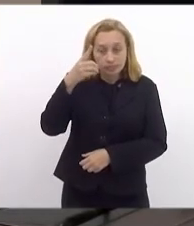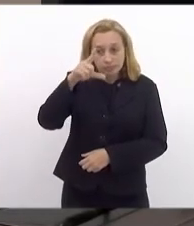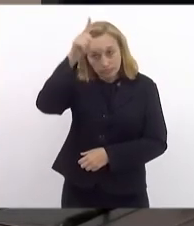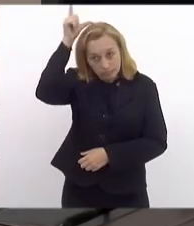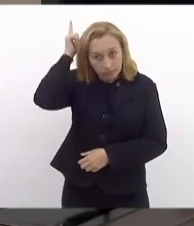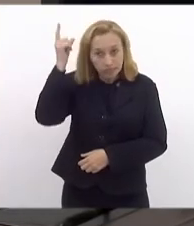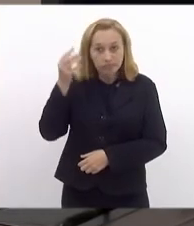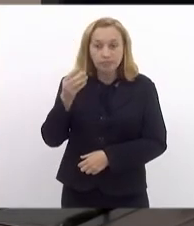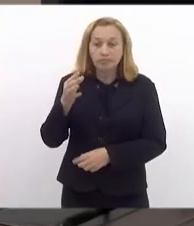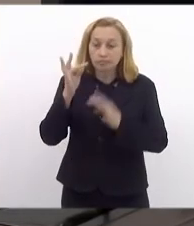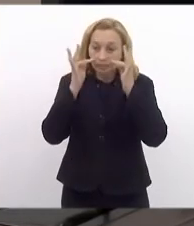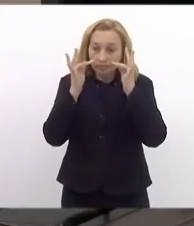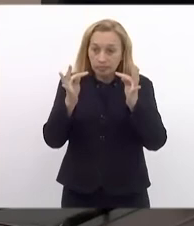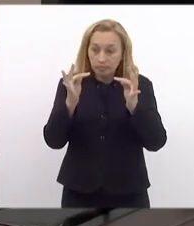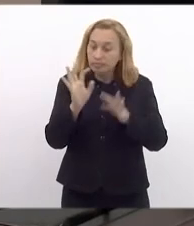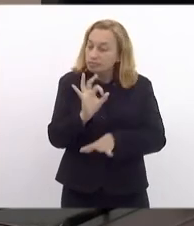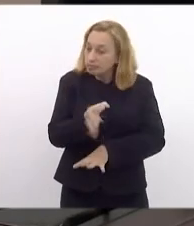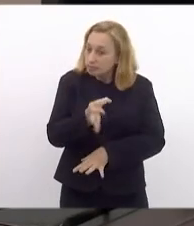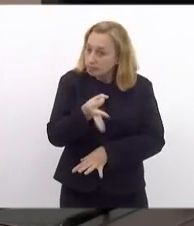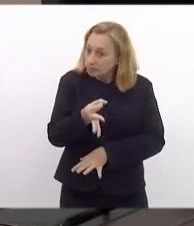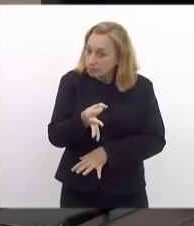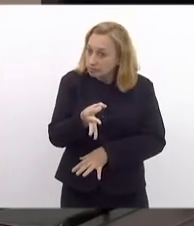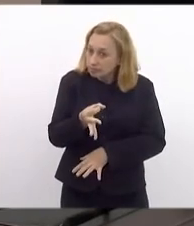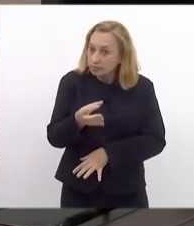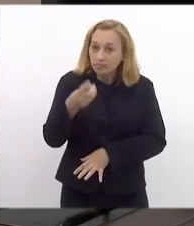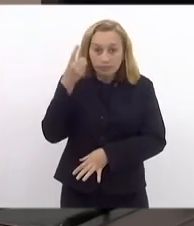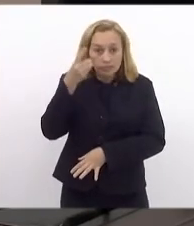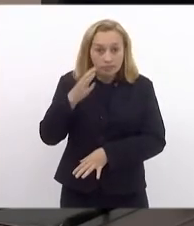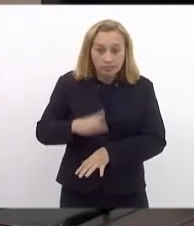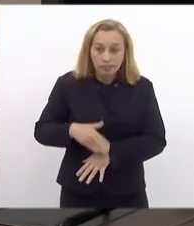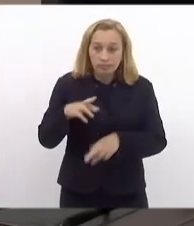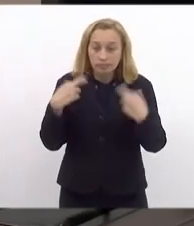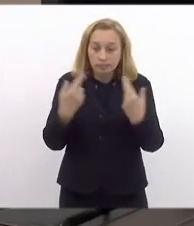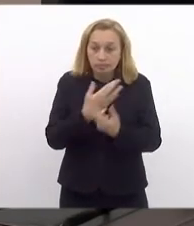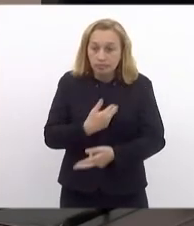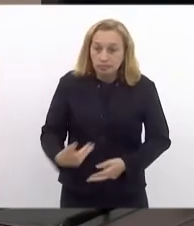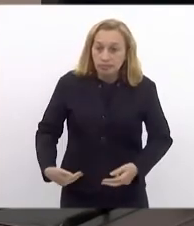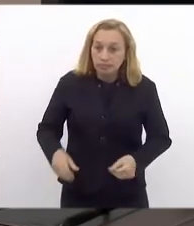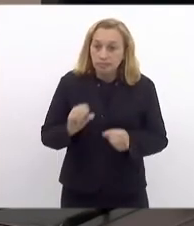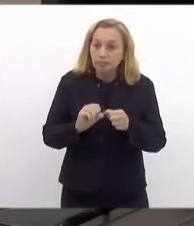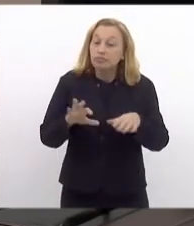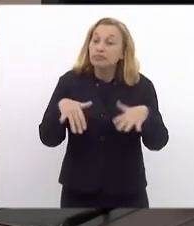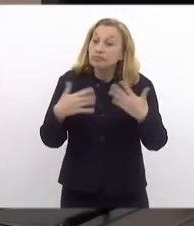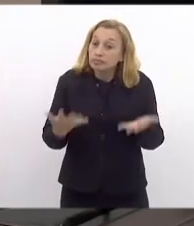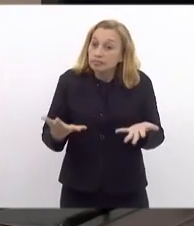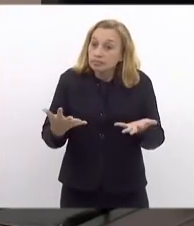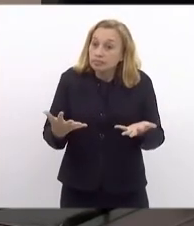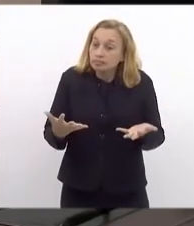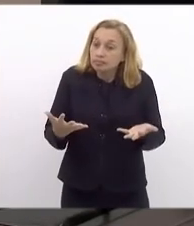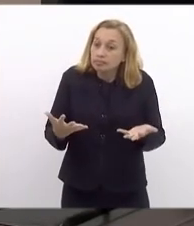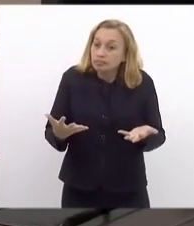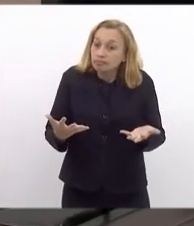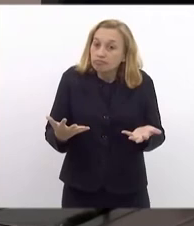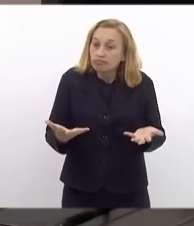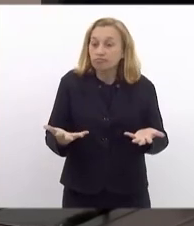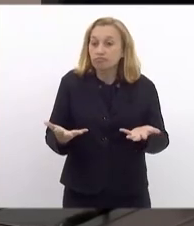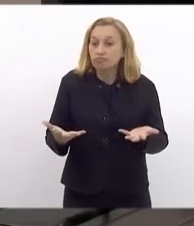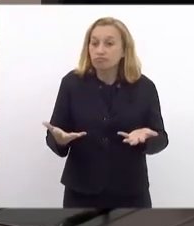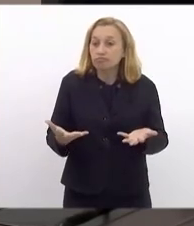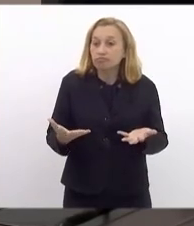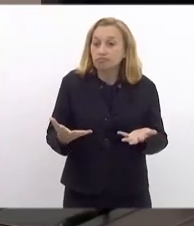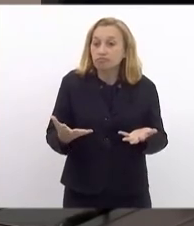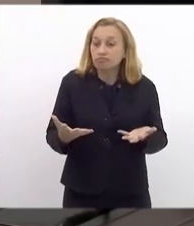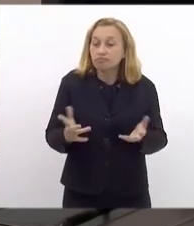dar aqui meu testemunho talvez também não com certeza é o deputado mais faz audiência pública Então isso é um é a